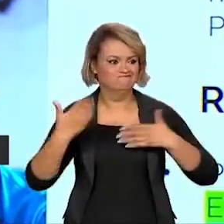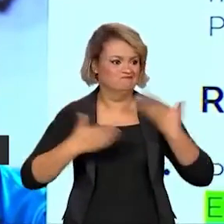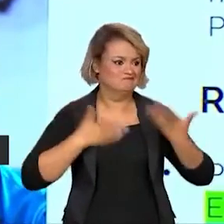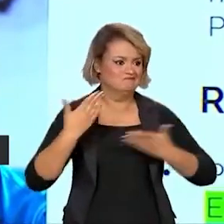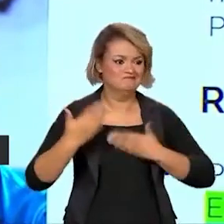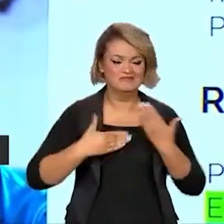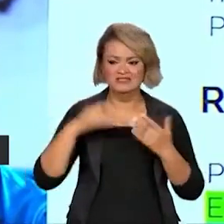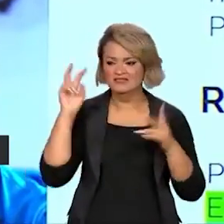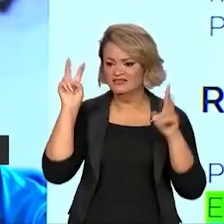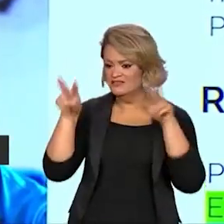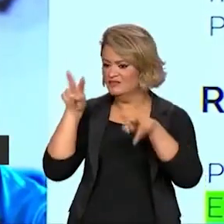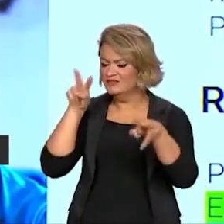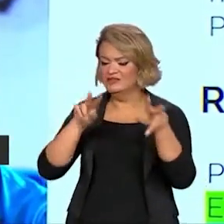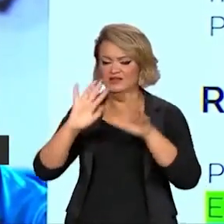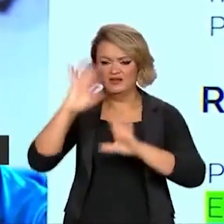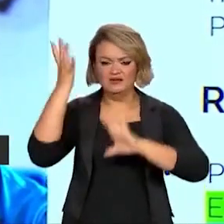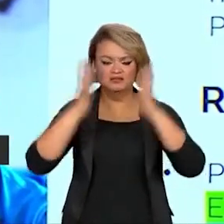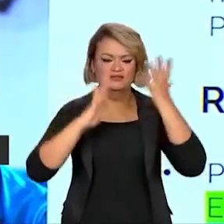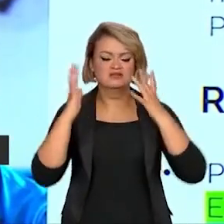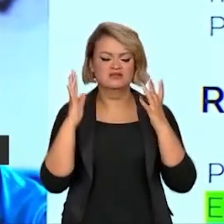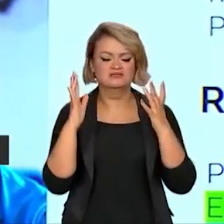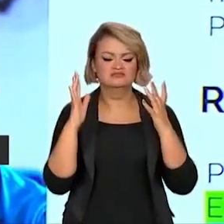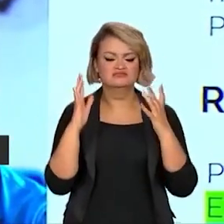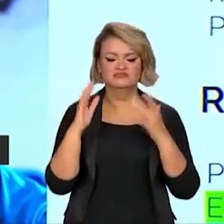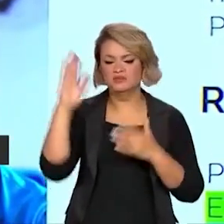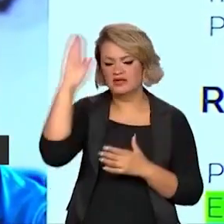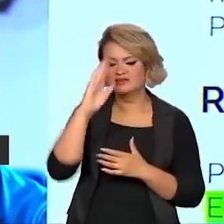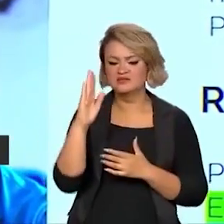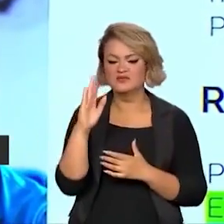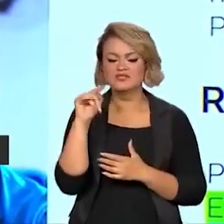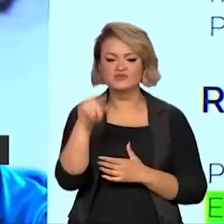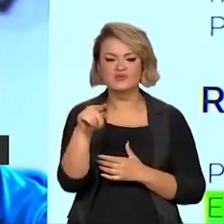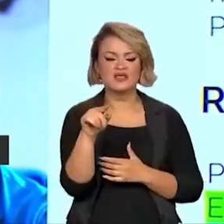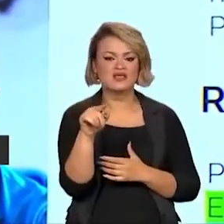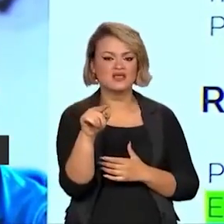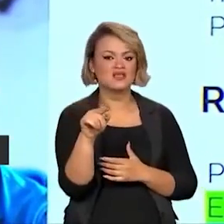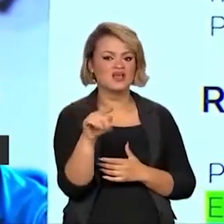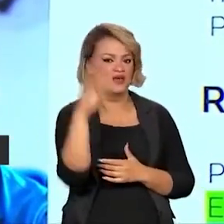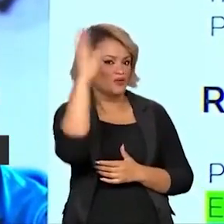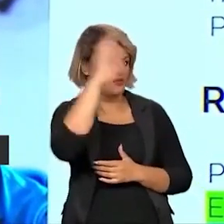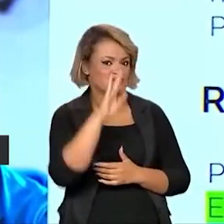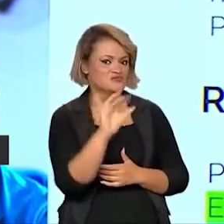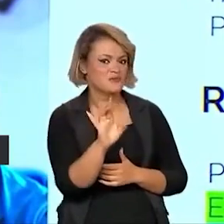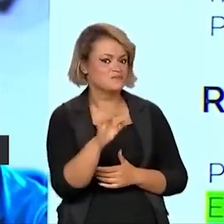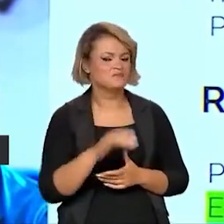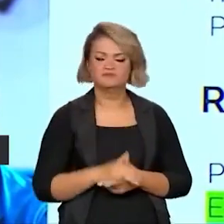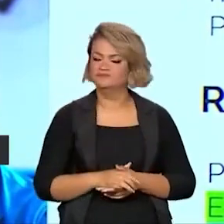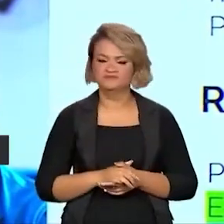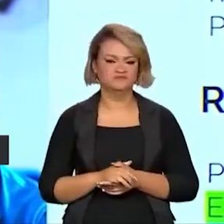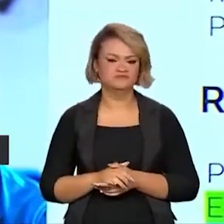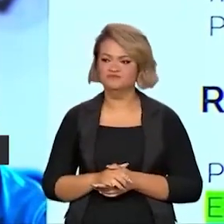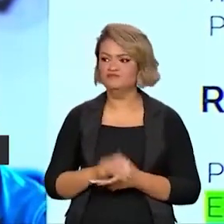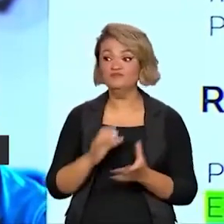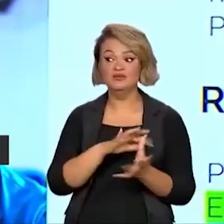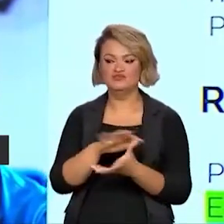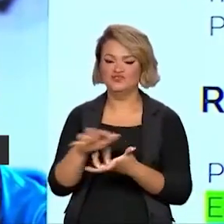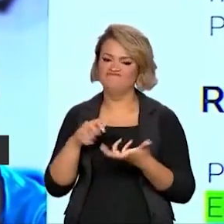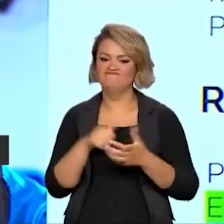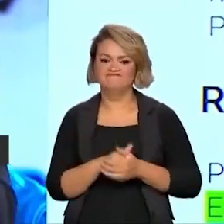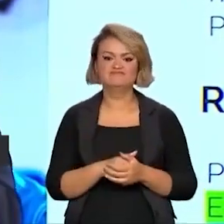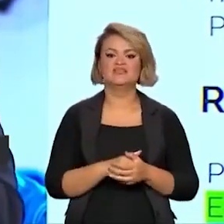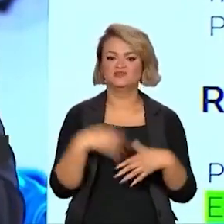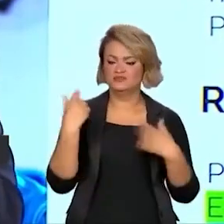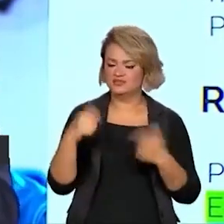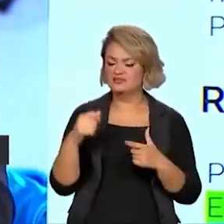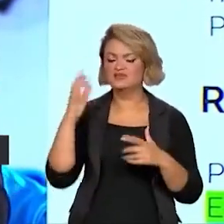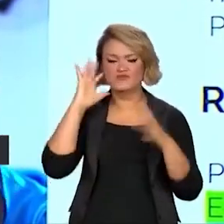o tipo de ações que ocorreram nesse país, que não é um fenômeno apenas brasileiro, é um fenômeno mundial que nós precisamos